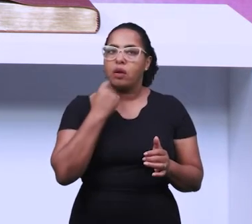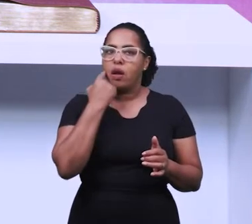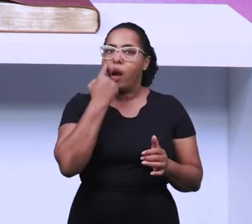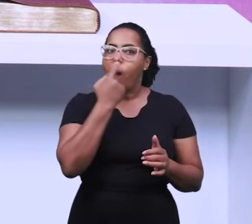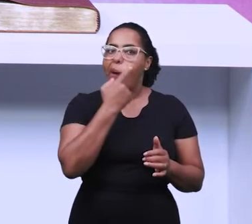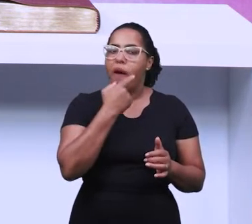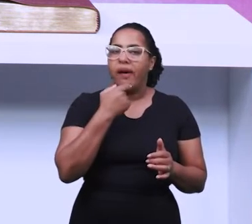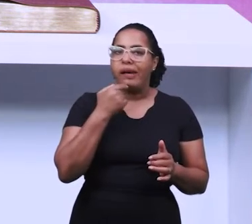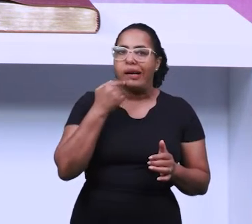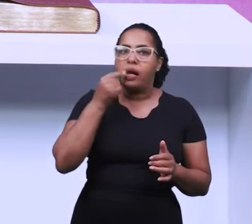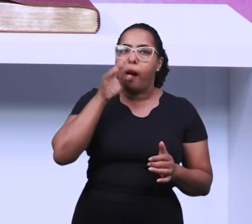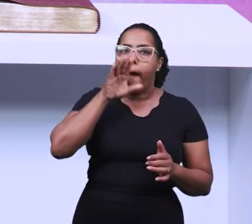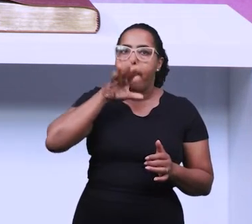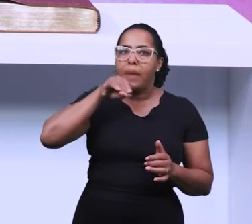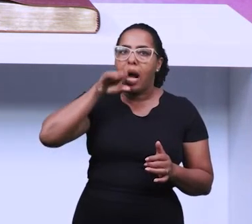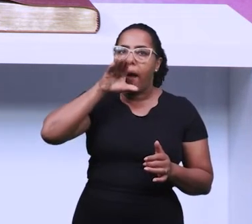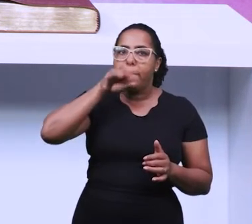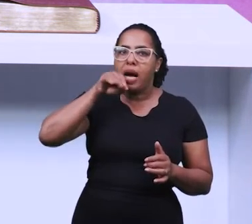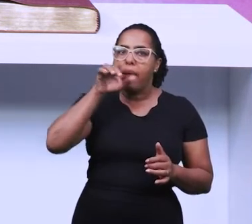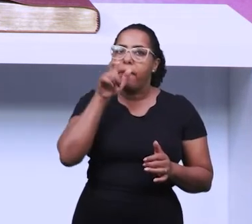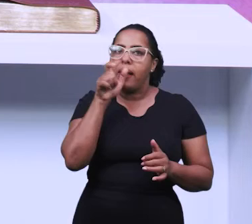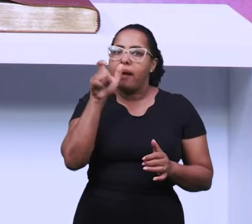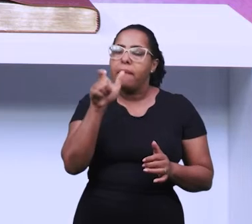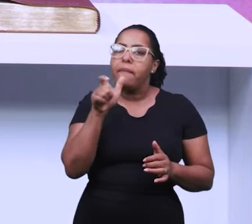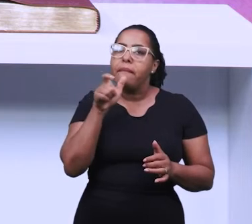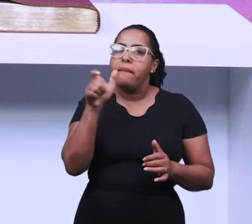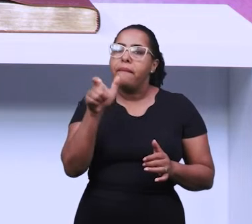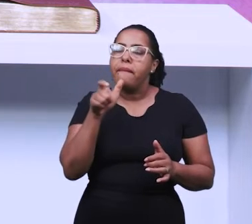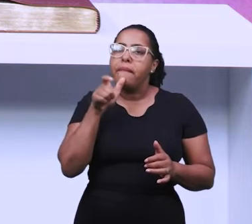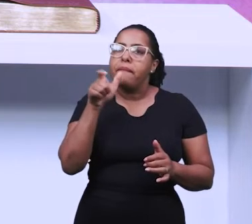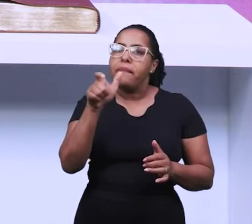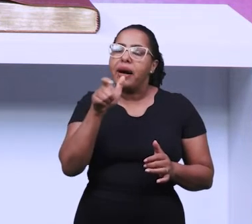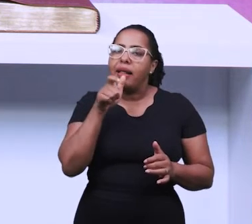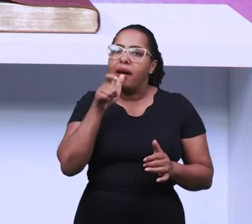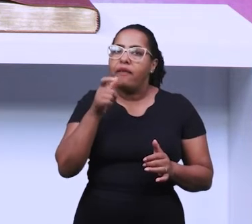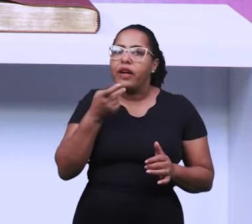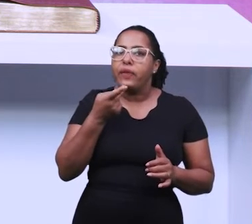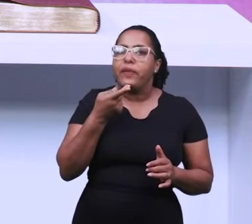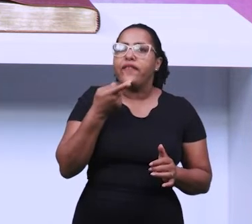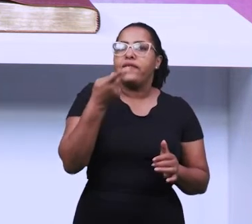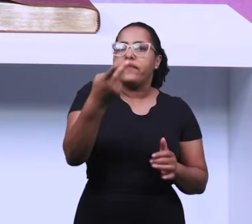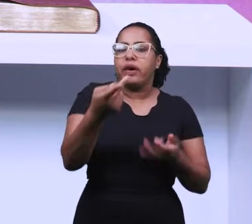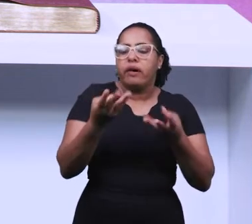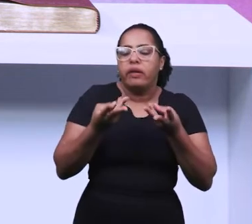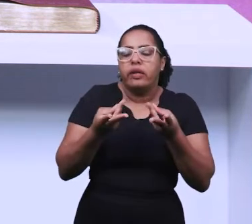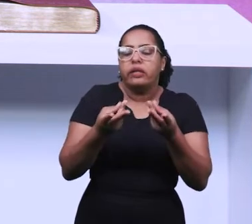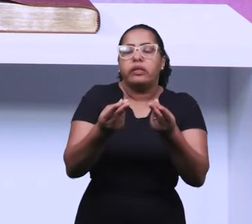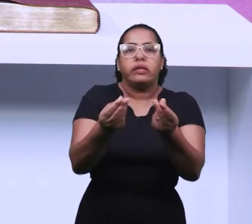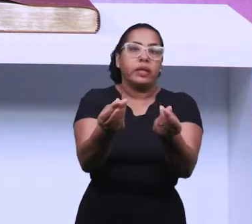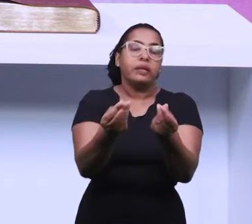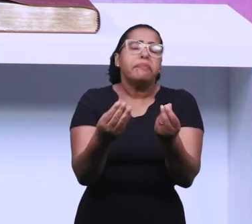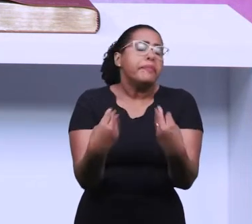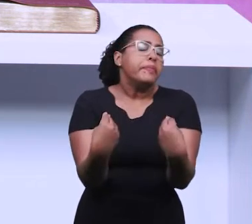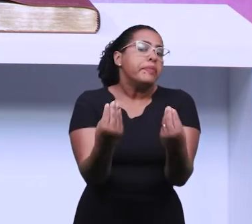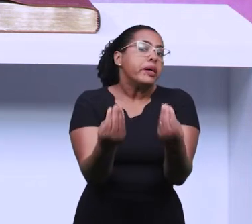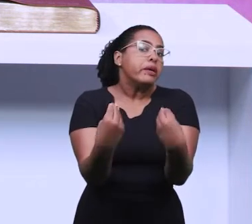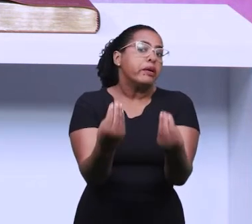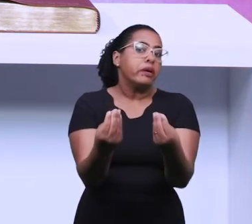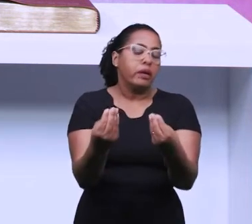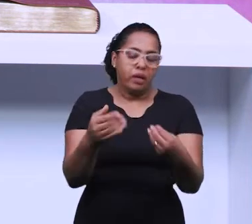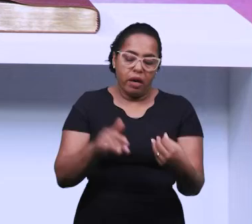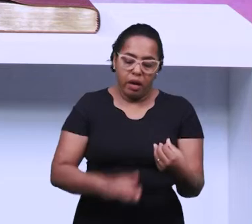a articulação das palavras e uma dicção de qualidade, para que